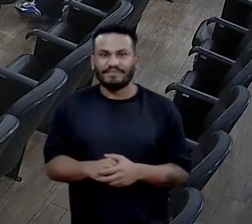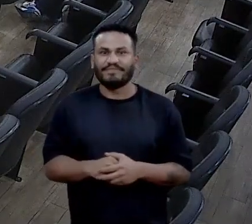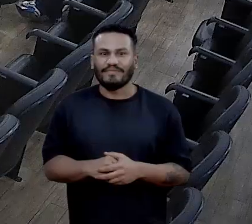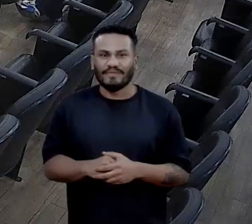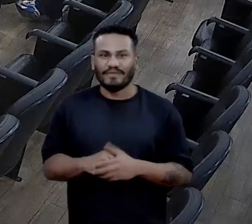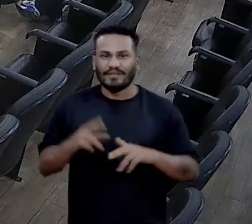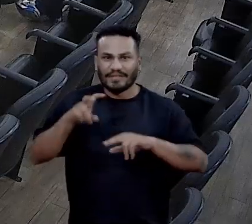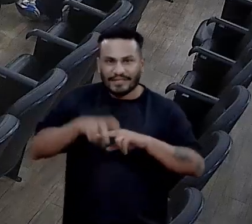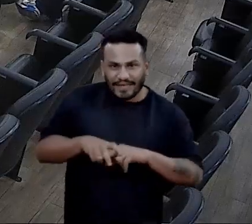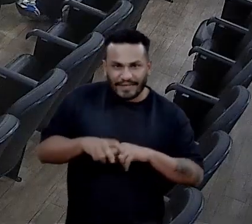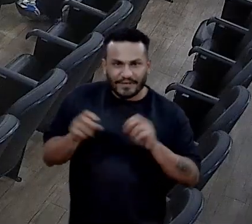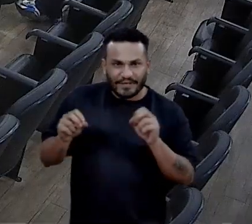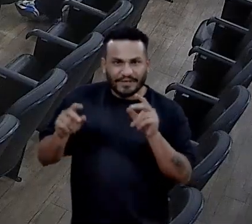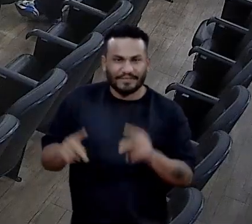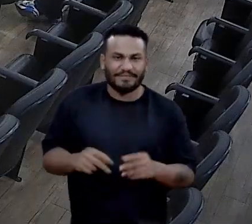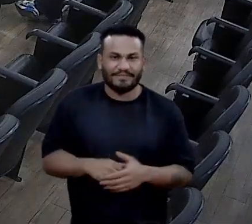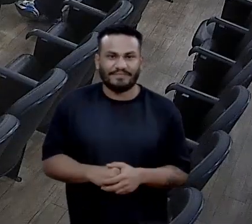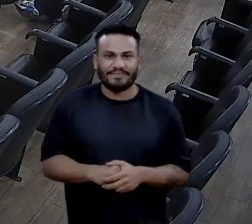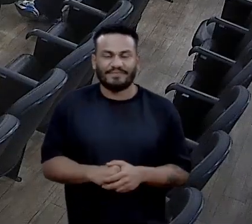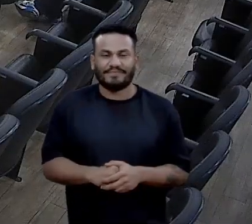na barra rapidinho.